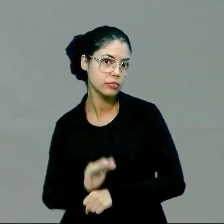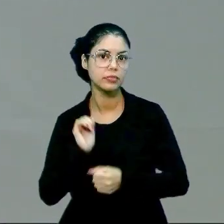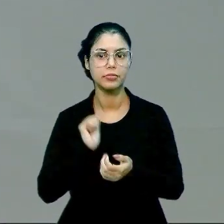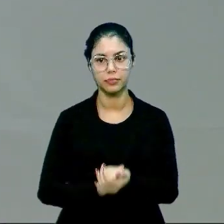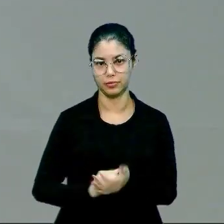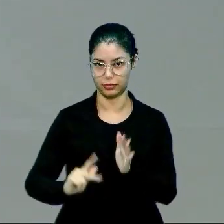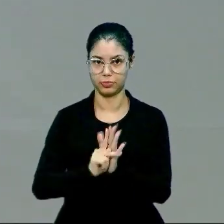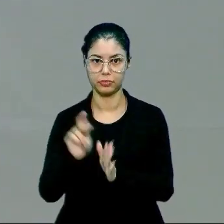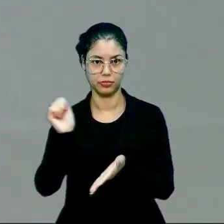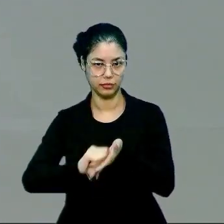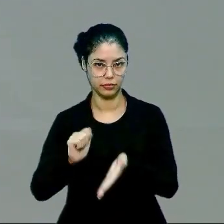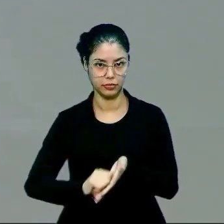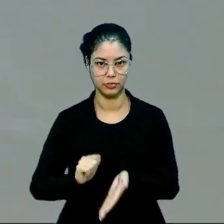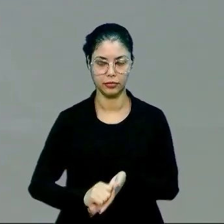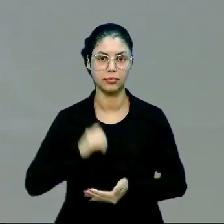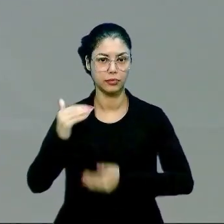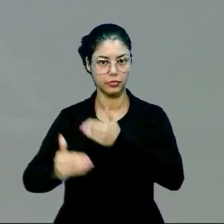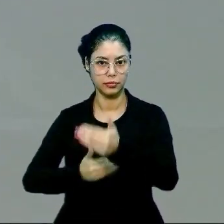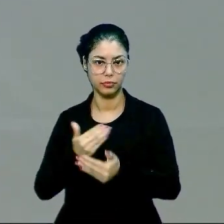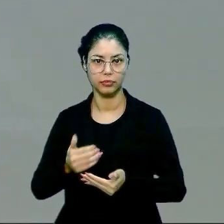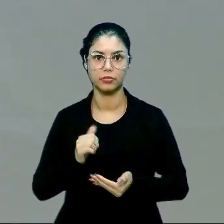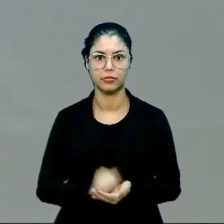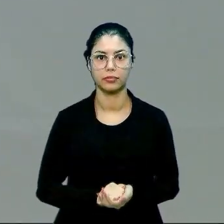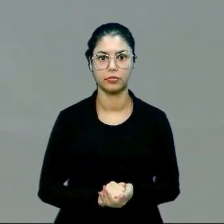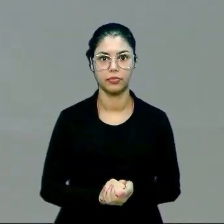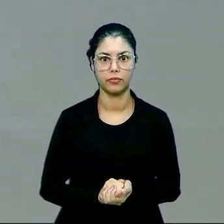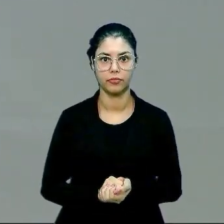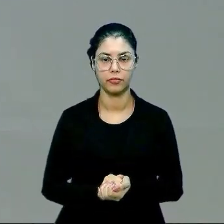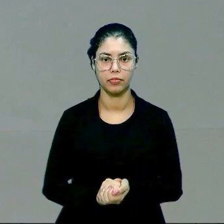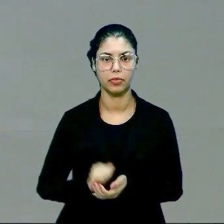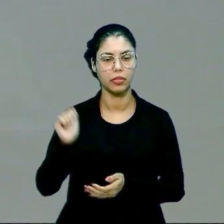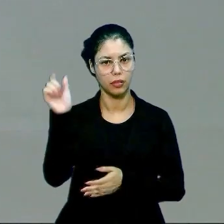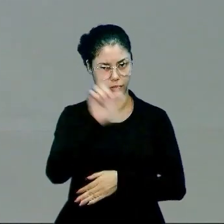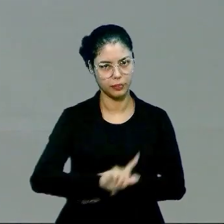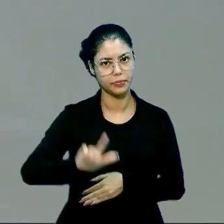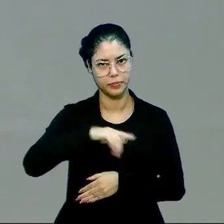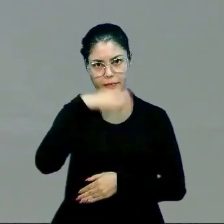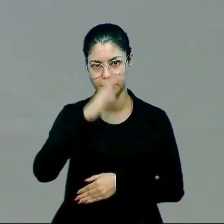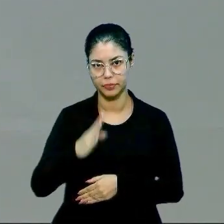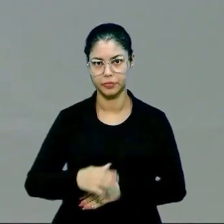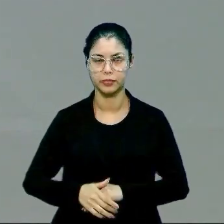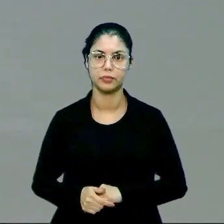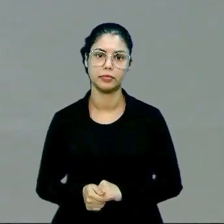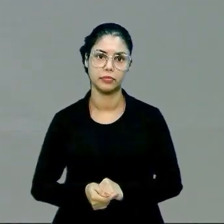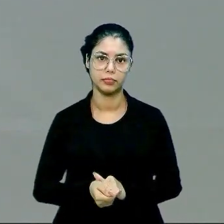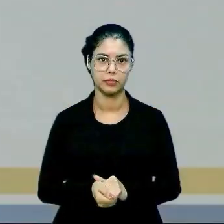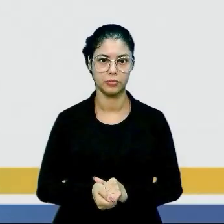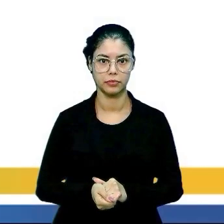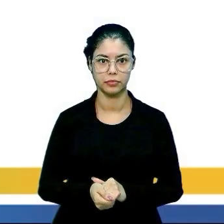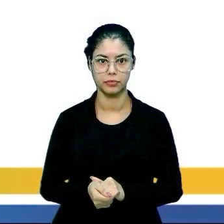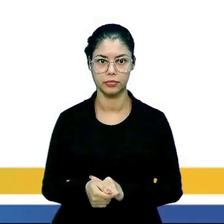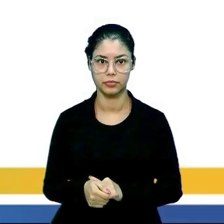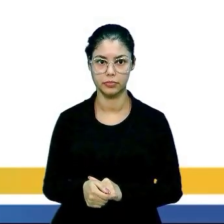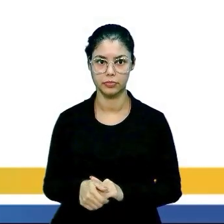desses escritores para essa geração e para a formação da literatura brasileira.